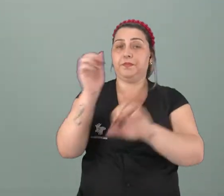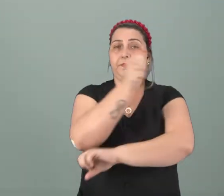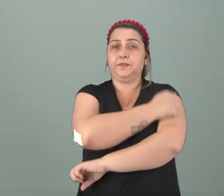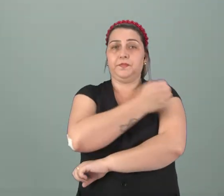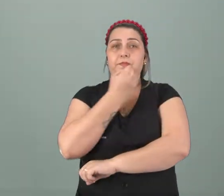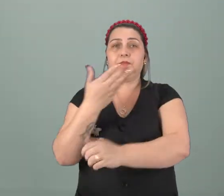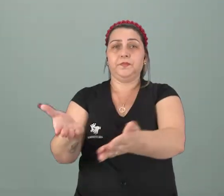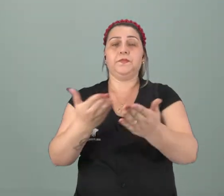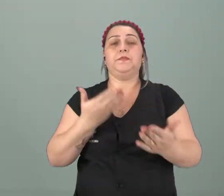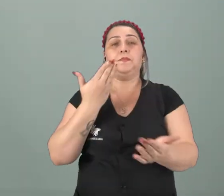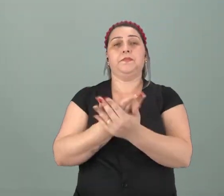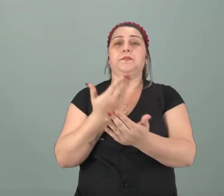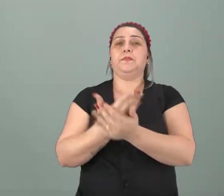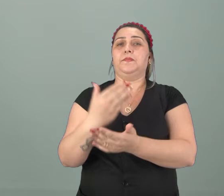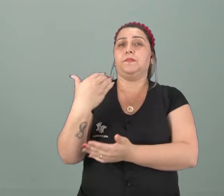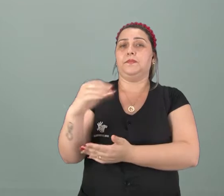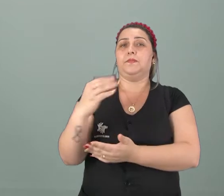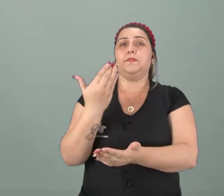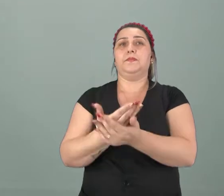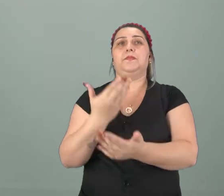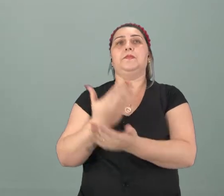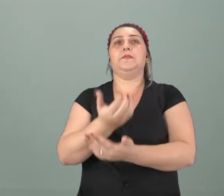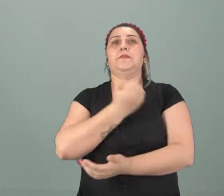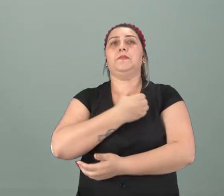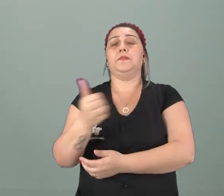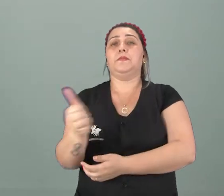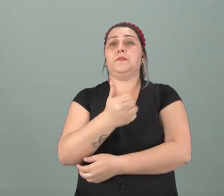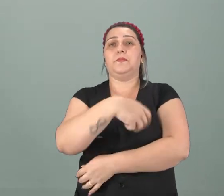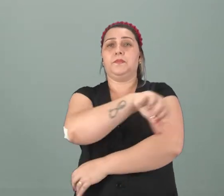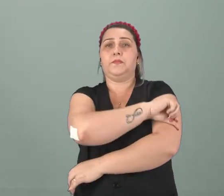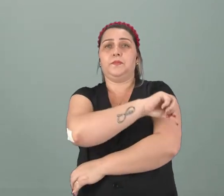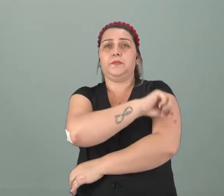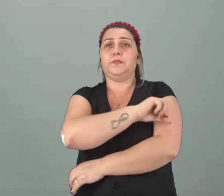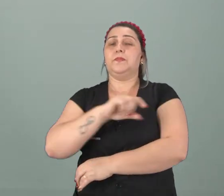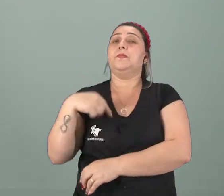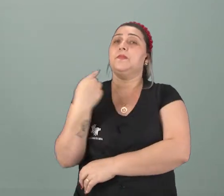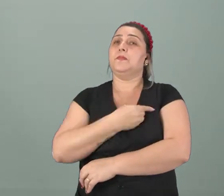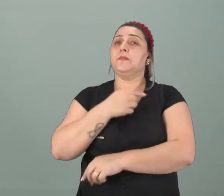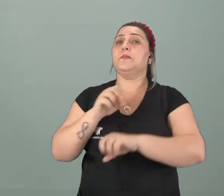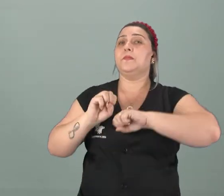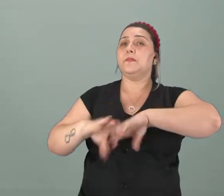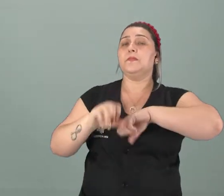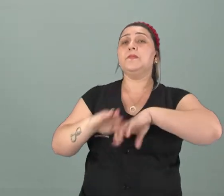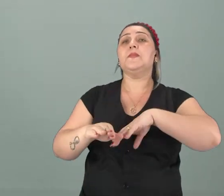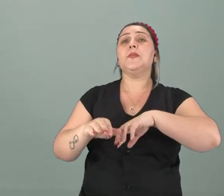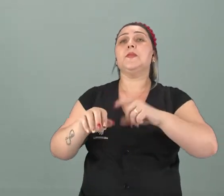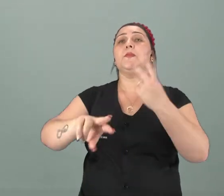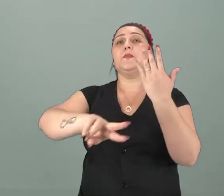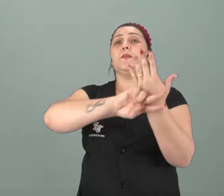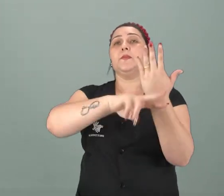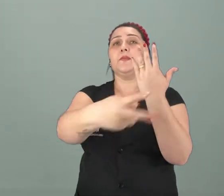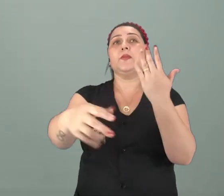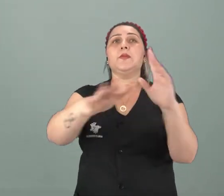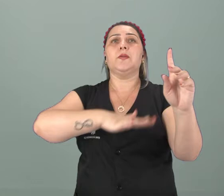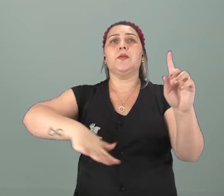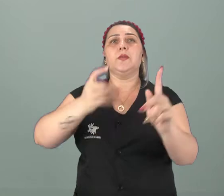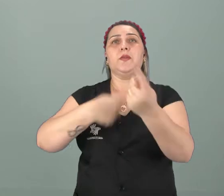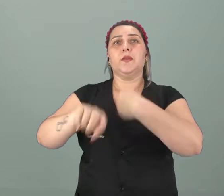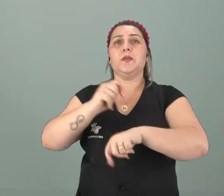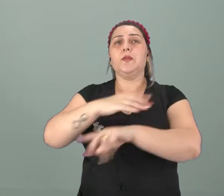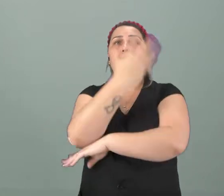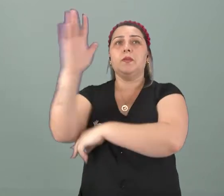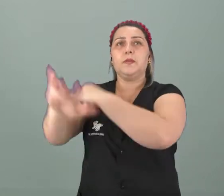alunos, bem-vindos a mais uma aula de ciências, aula de número 11 do nono ano, onde nós vamos trabalhar as implicações sociais, econômicas